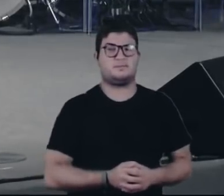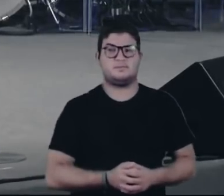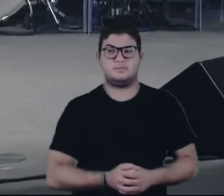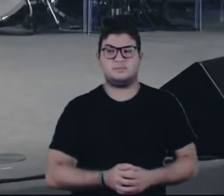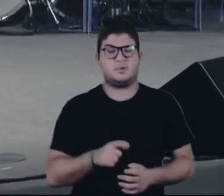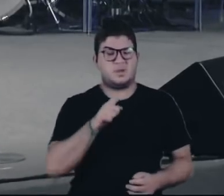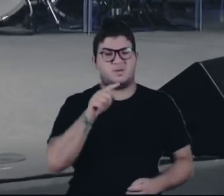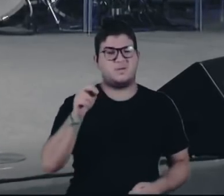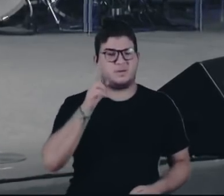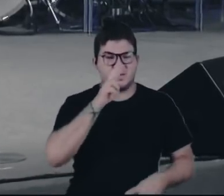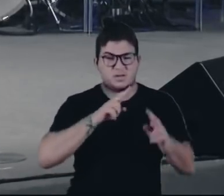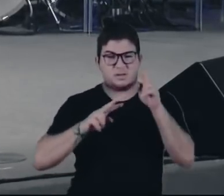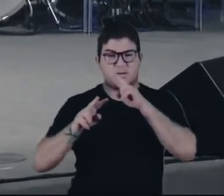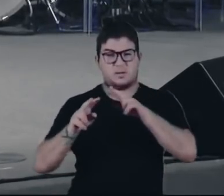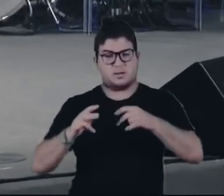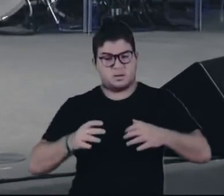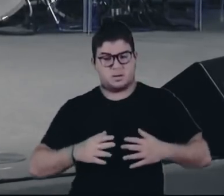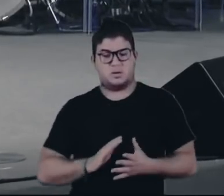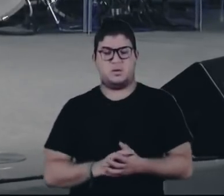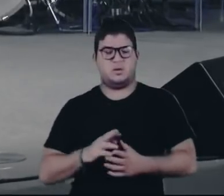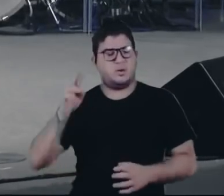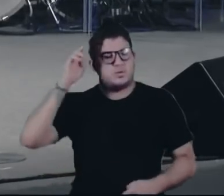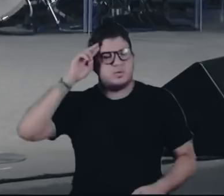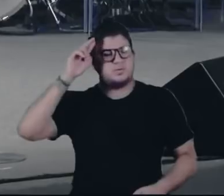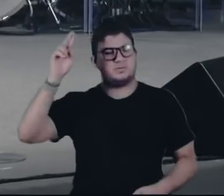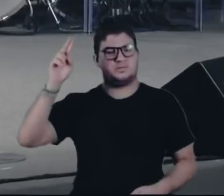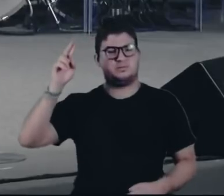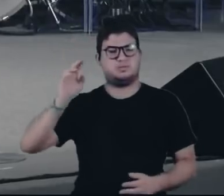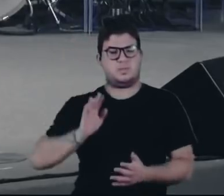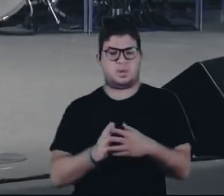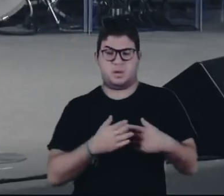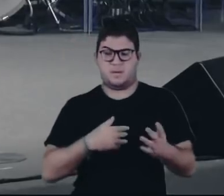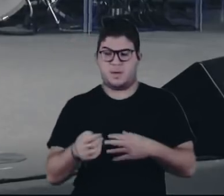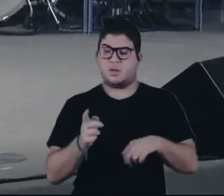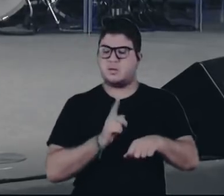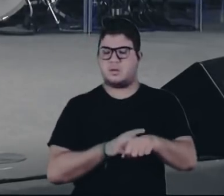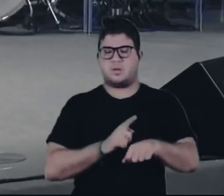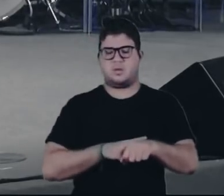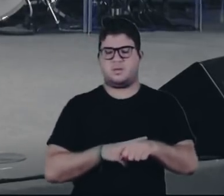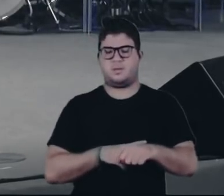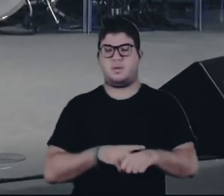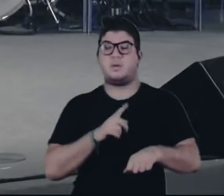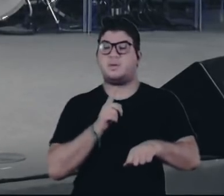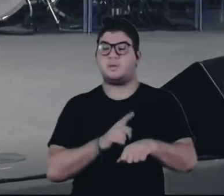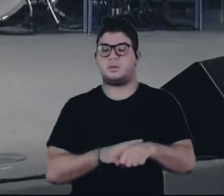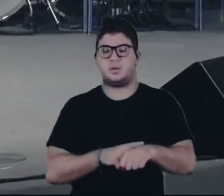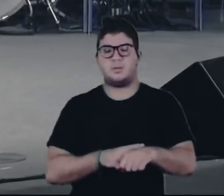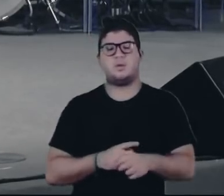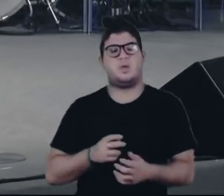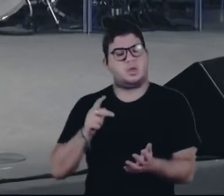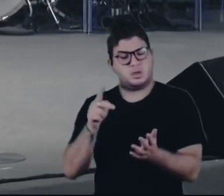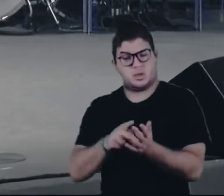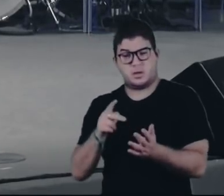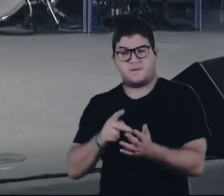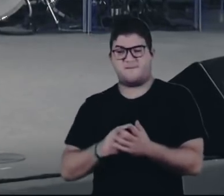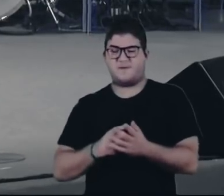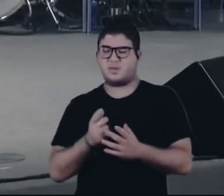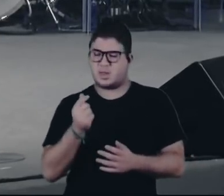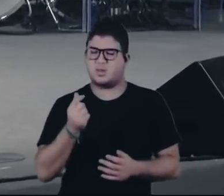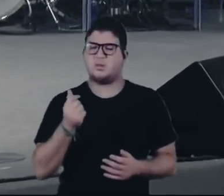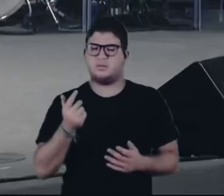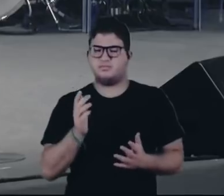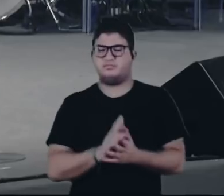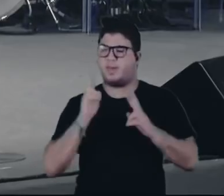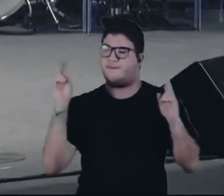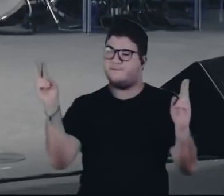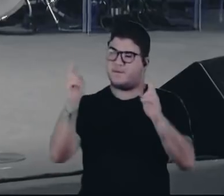Se você vê um grande executivo, você vai ver que ele não perde tempo com qualquer coisa não, meu filho. O tempo para ele é de verdade ouro,